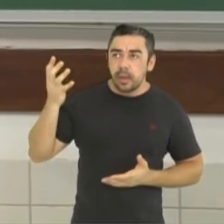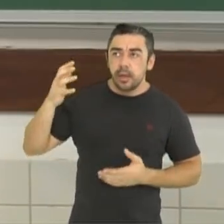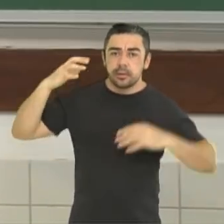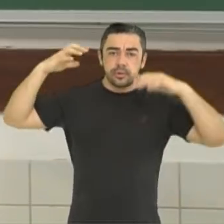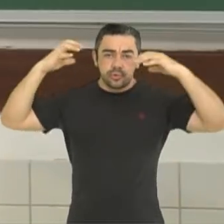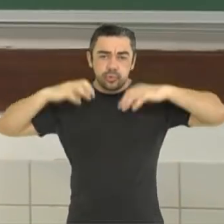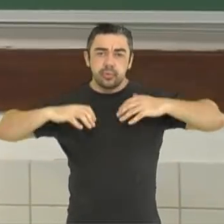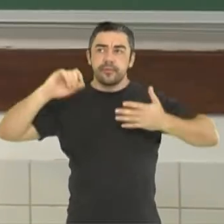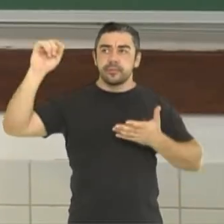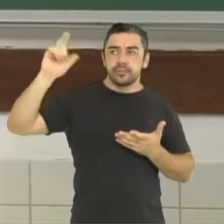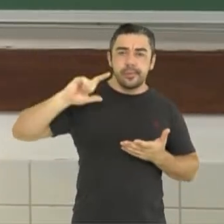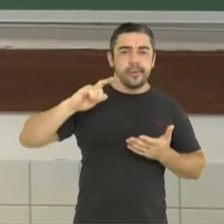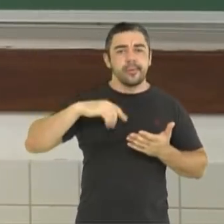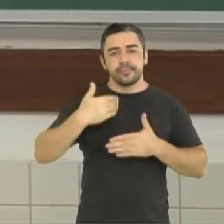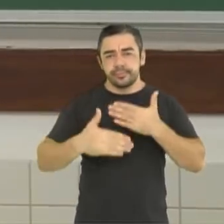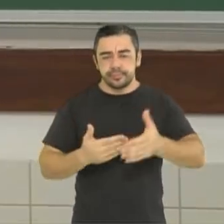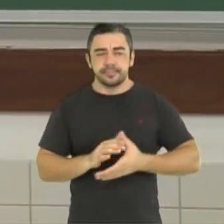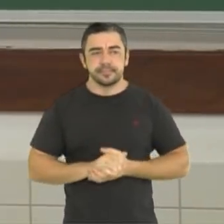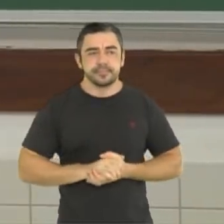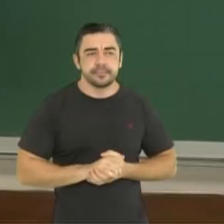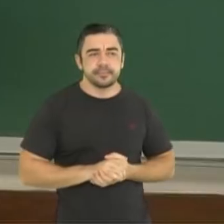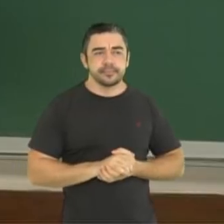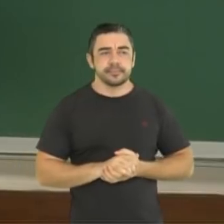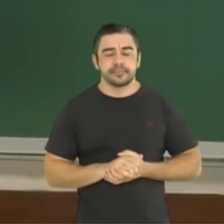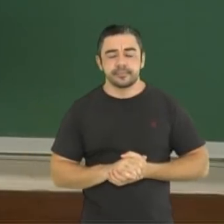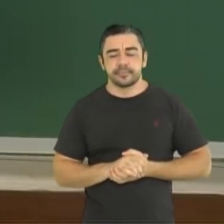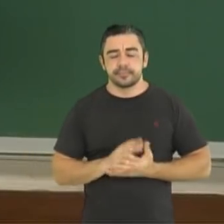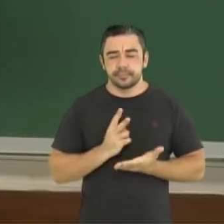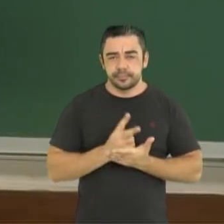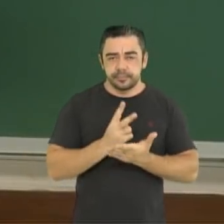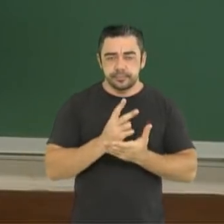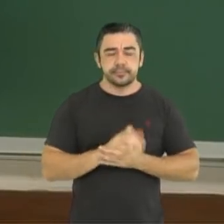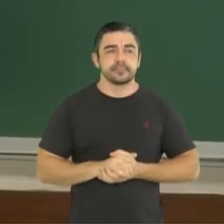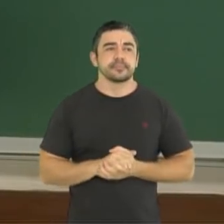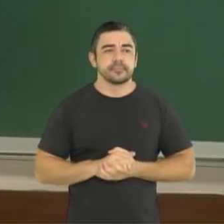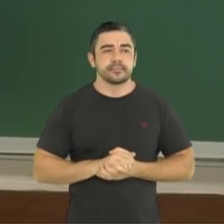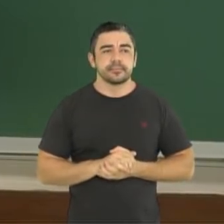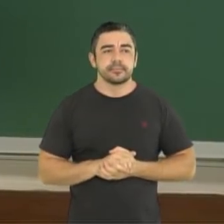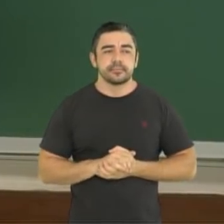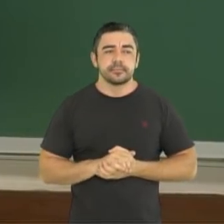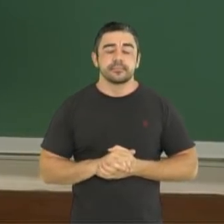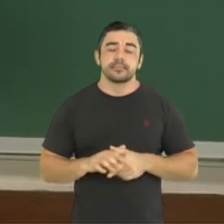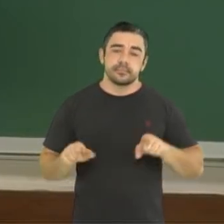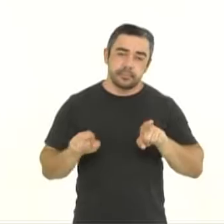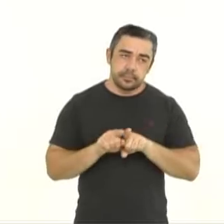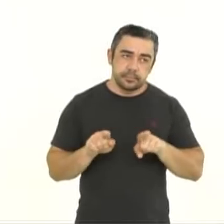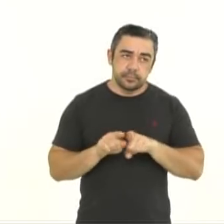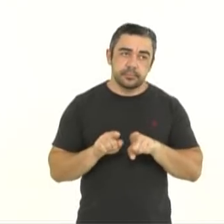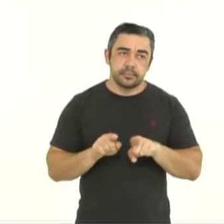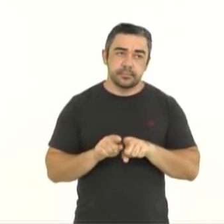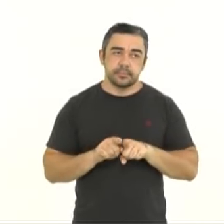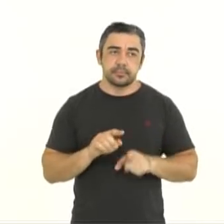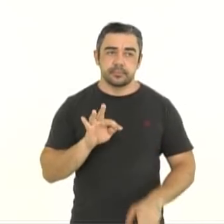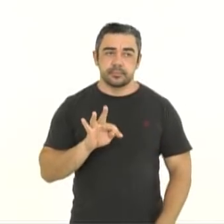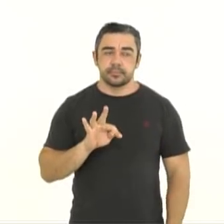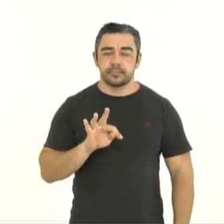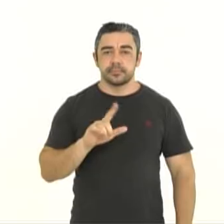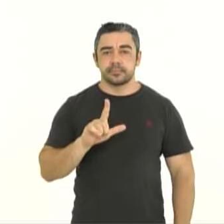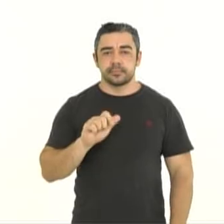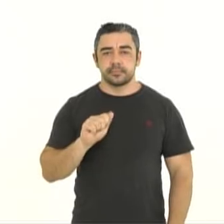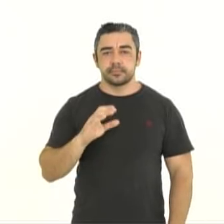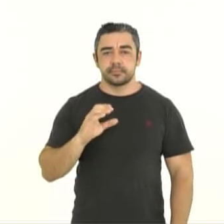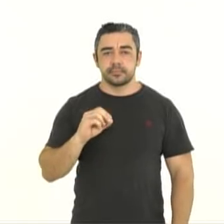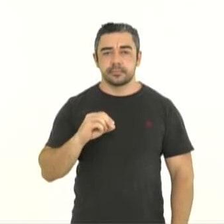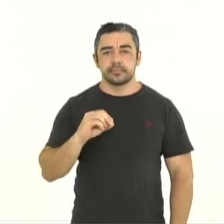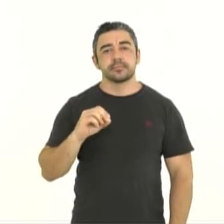o sol. Então vamos continuar. Havia também os tlacotins.